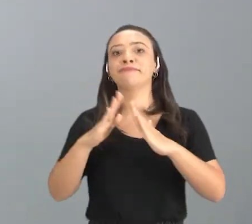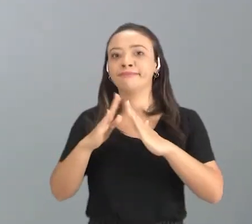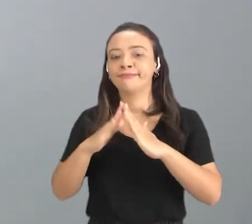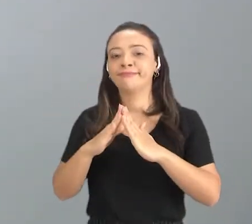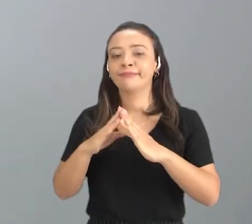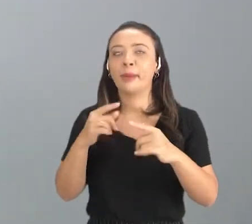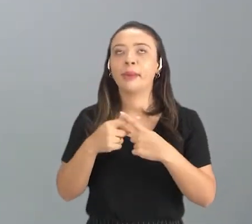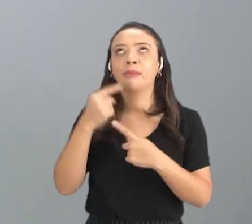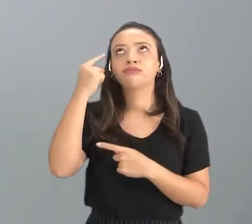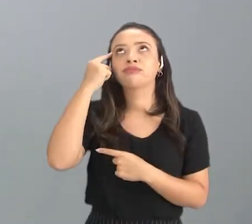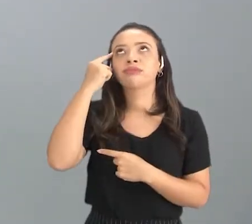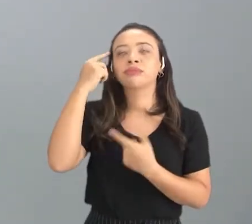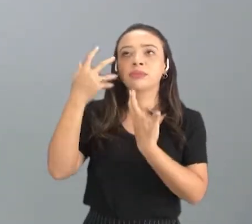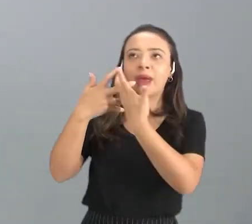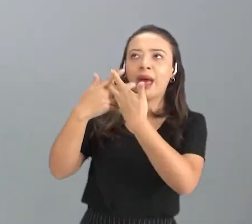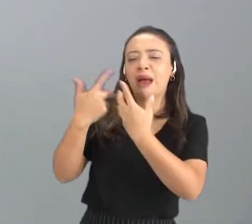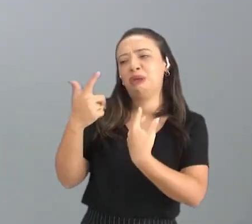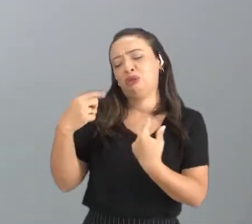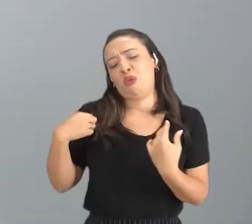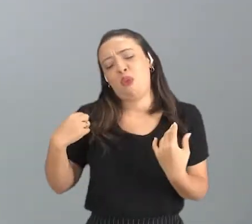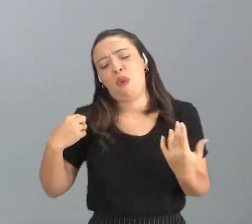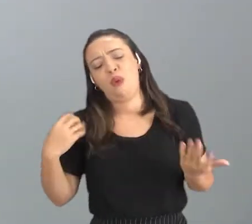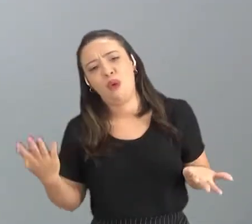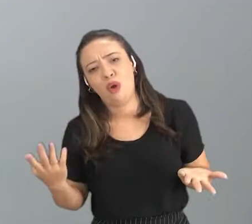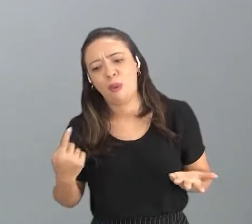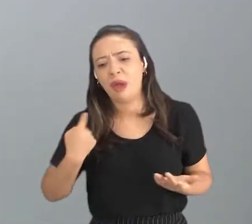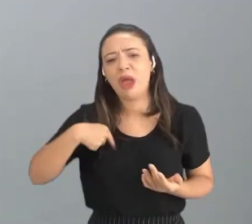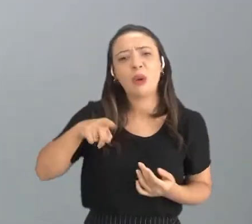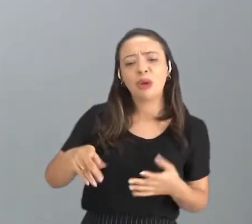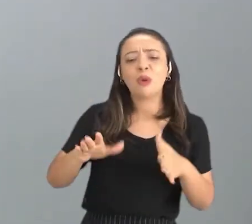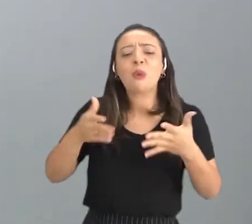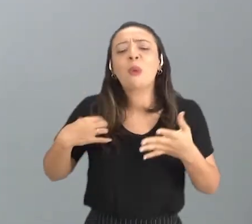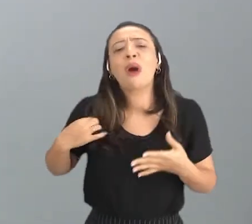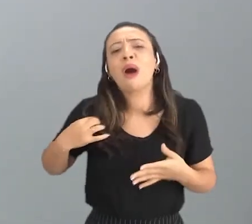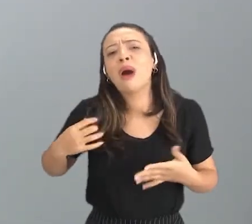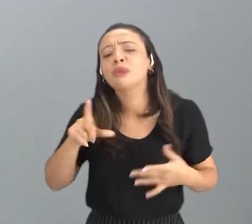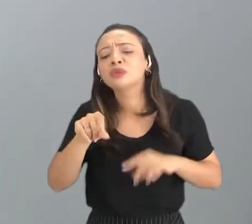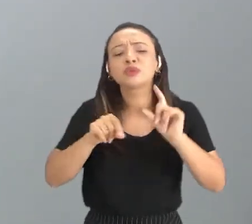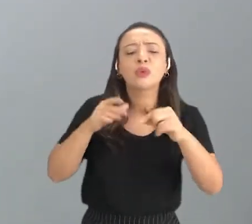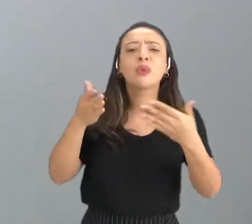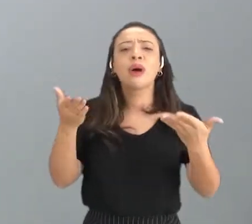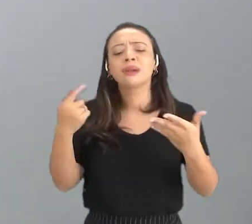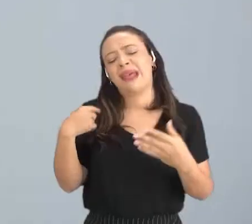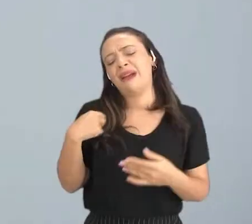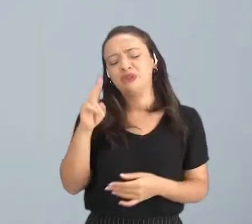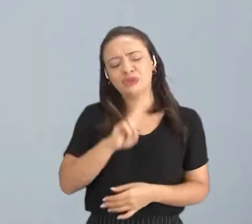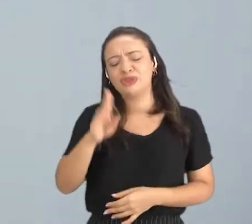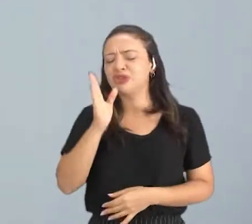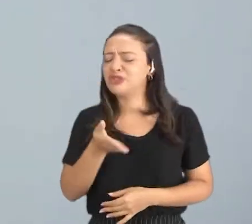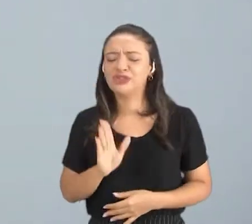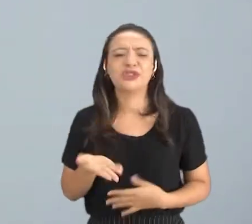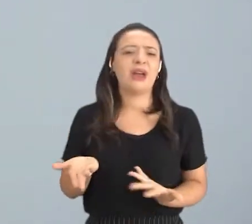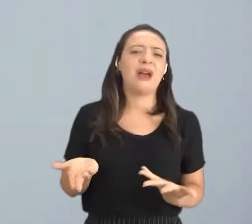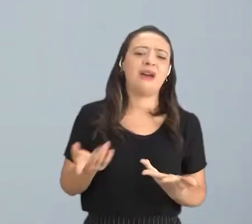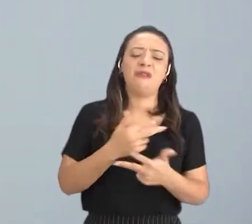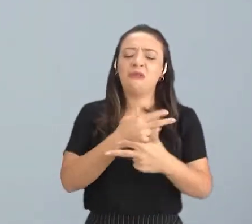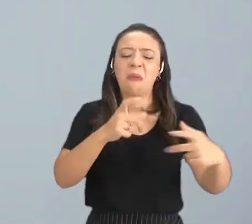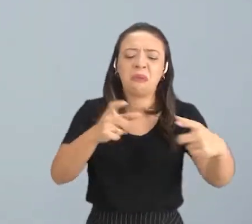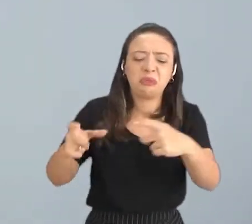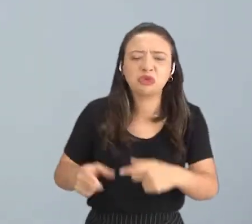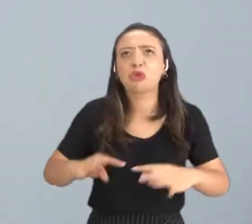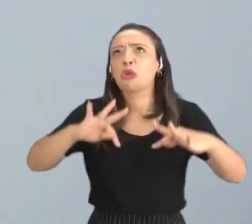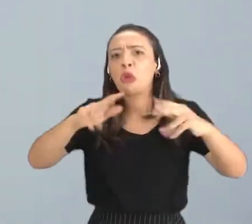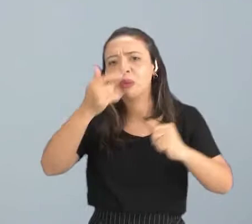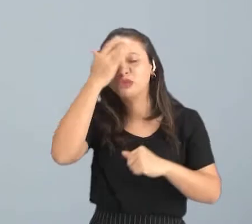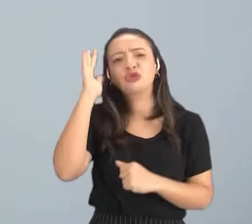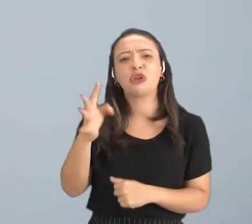A gente fica naquela, eu não tenho roupa, com que roupa que eu vou? Eu já usei essa roupa em tantos lugares, todo mundo já me viu